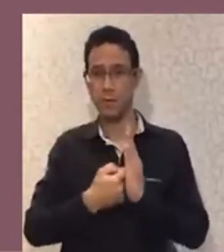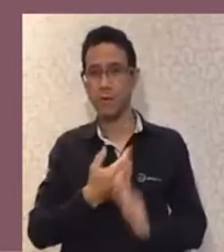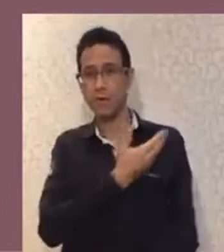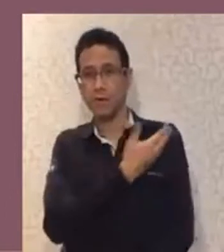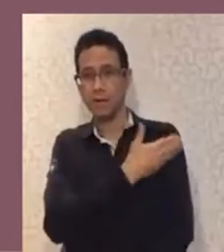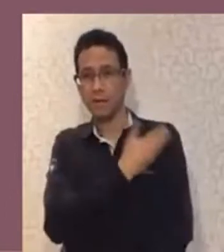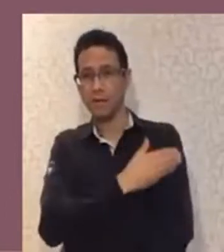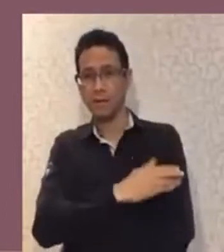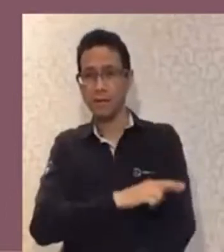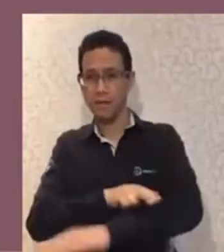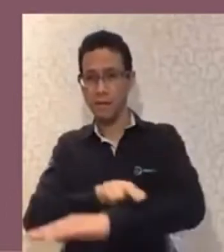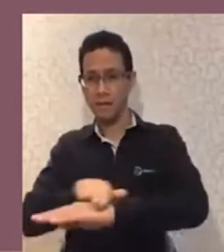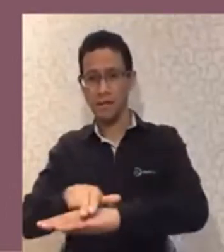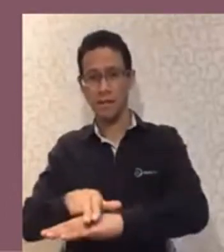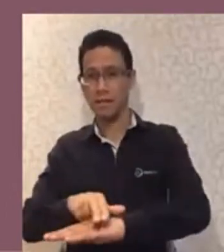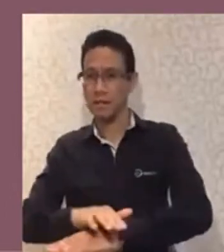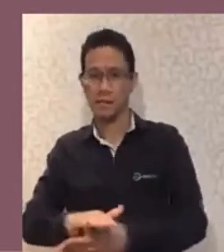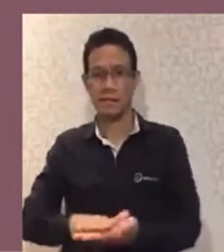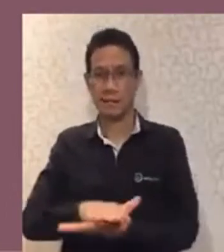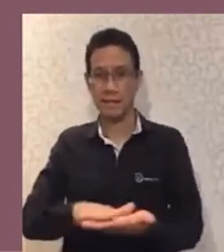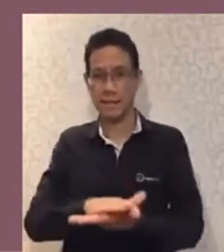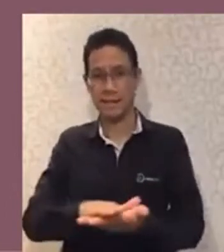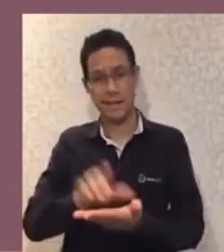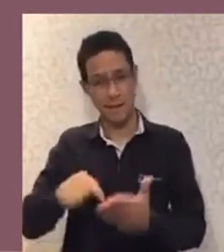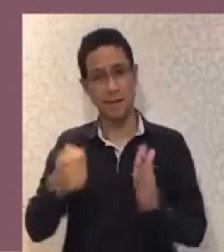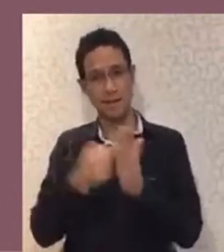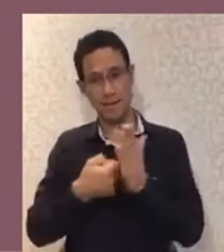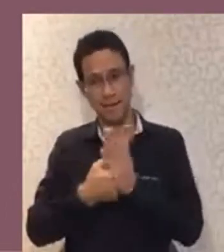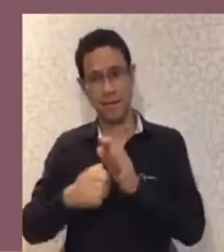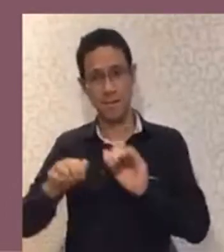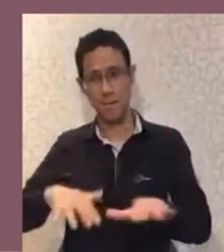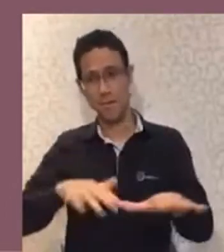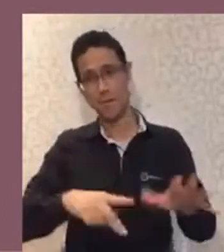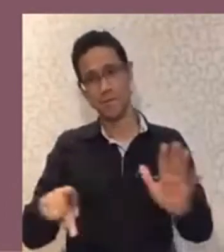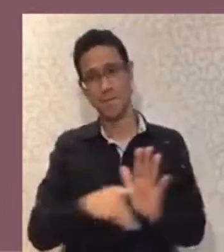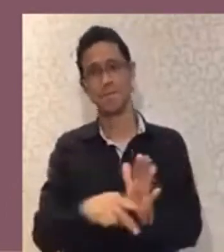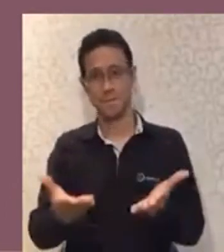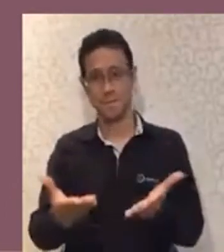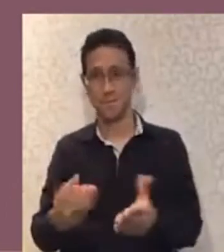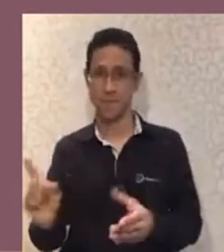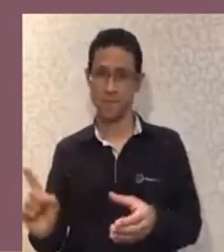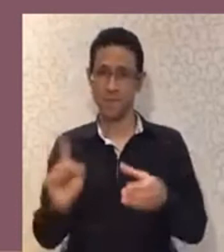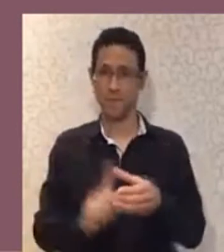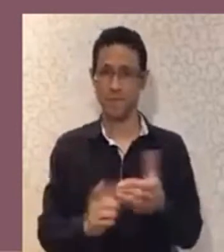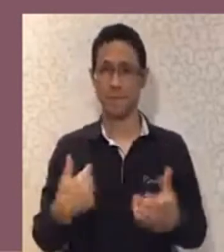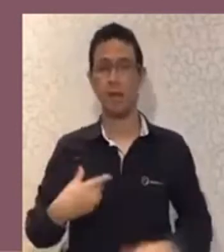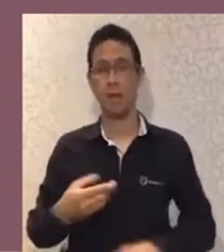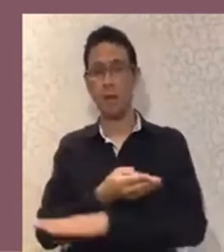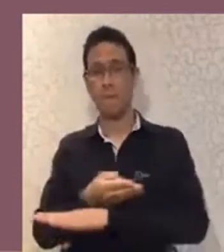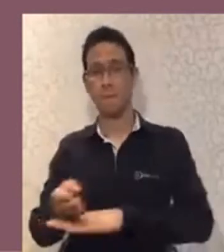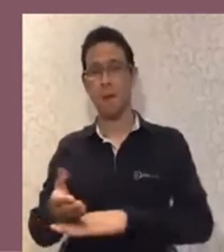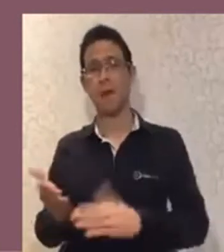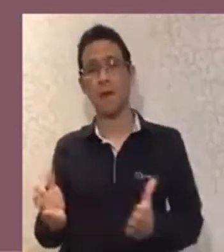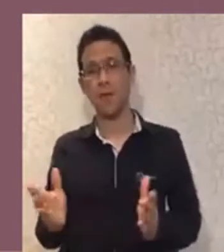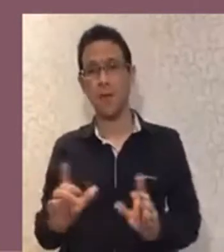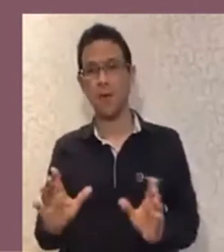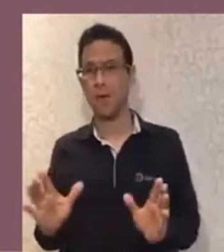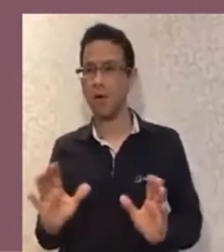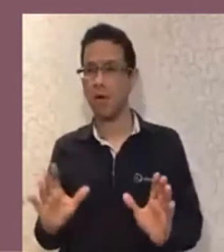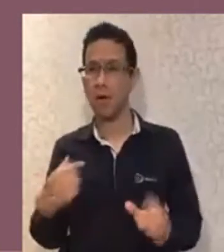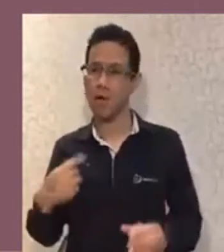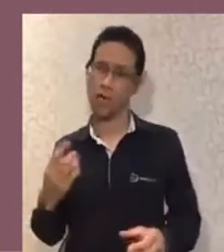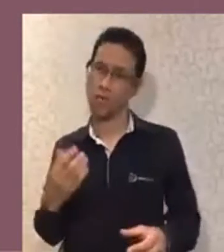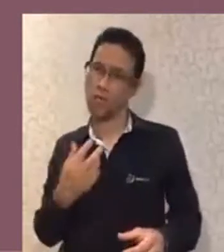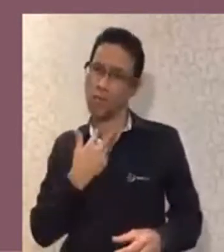E isso é muito importante que esteja pautado, que não tem esse lugar, eu sou branco, eu não posso estar... Quando você fala, eu estou branco, eu não posso estar na